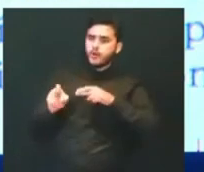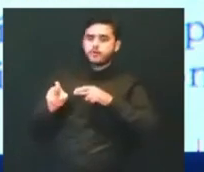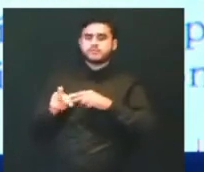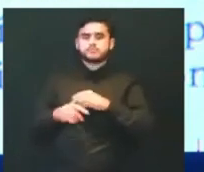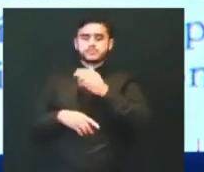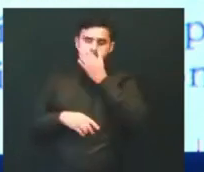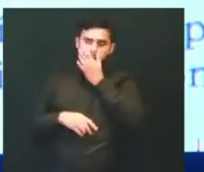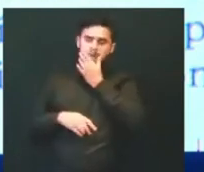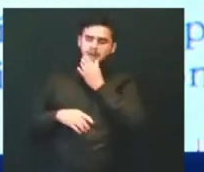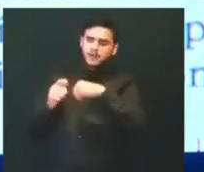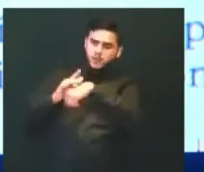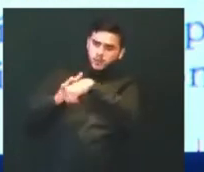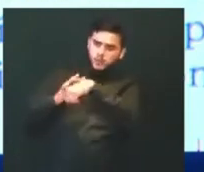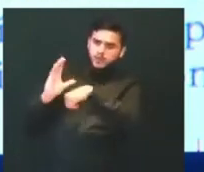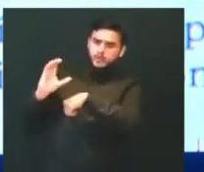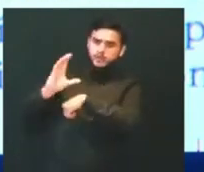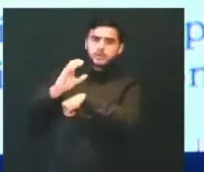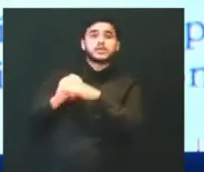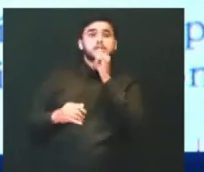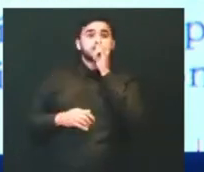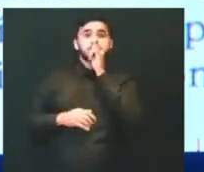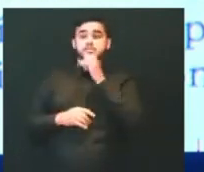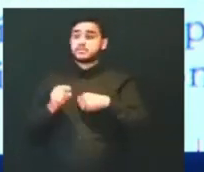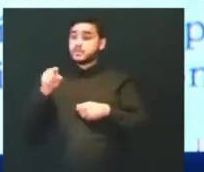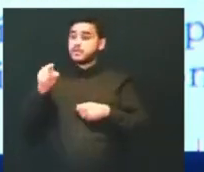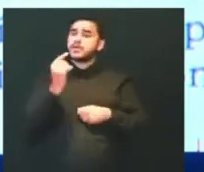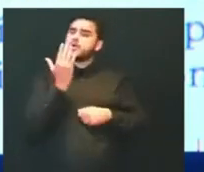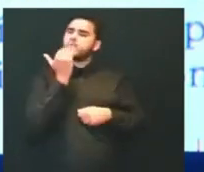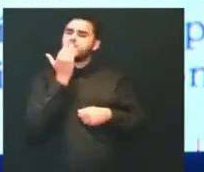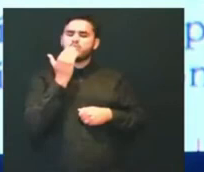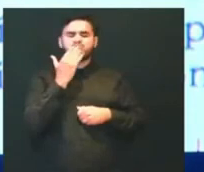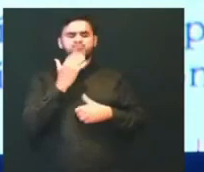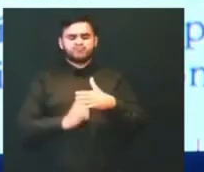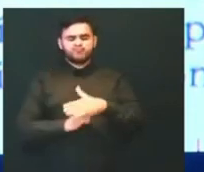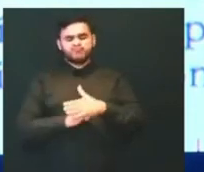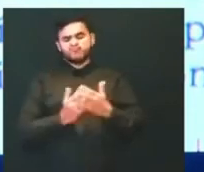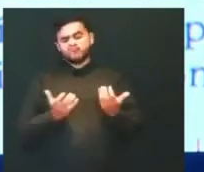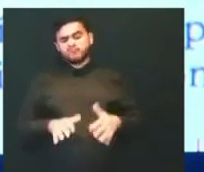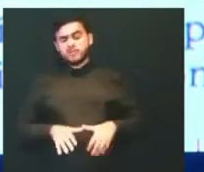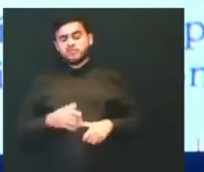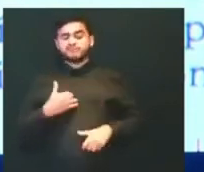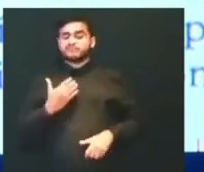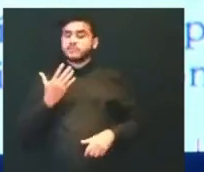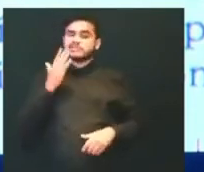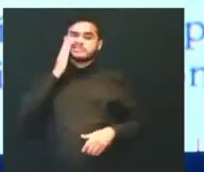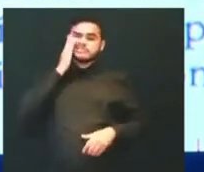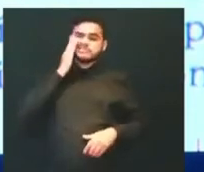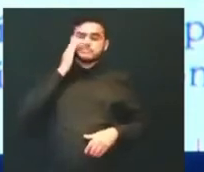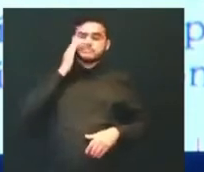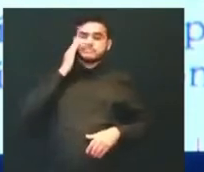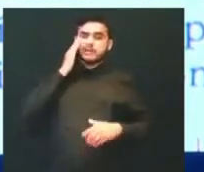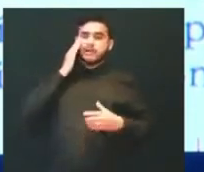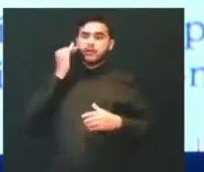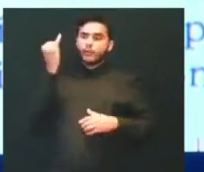consultório de cuidadores que têm falta de apetite, que para de se alimentar, que perde peso. Então, da